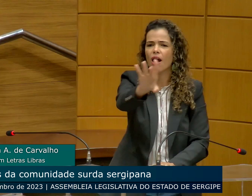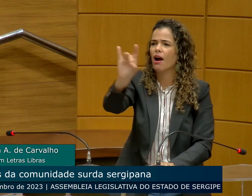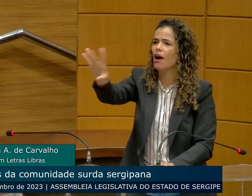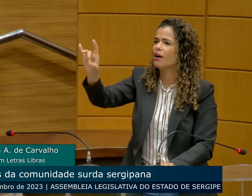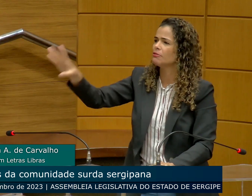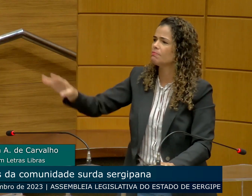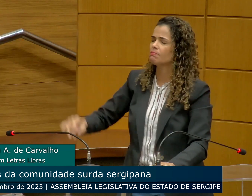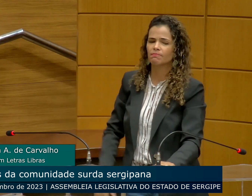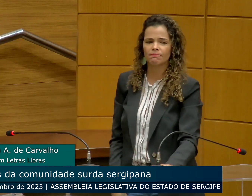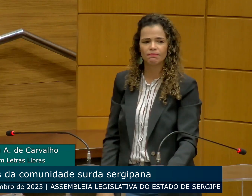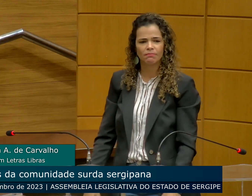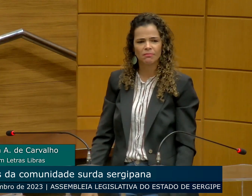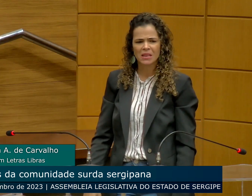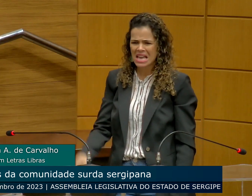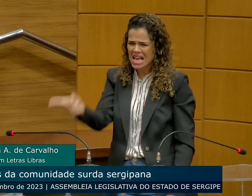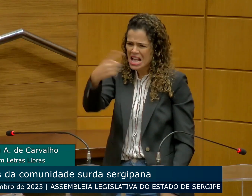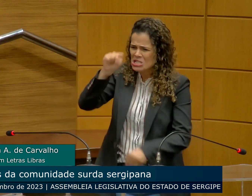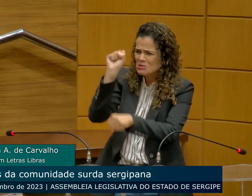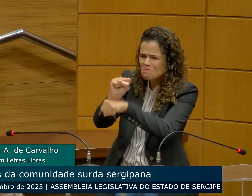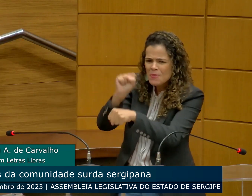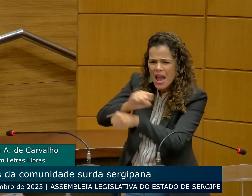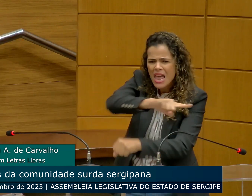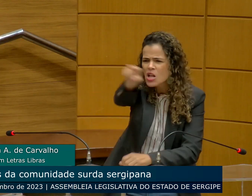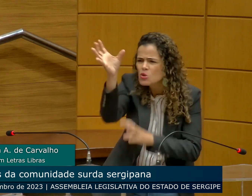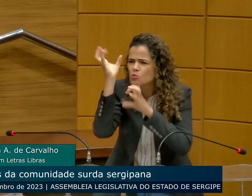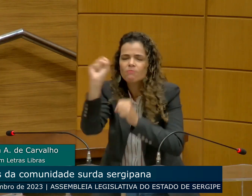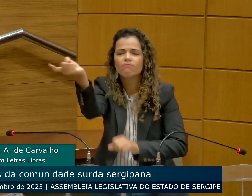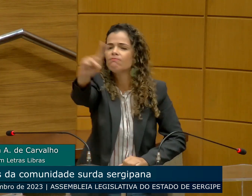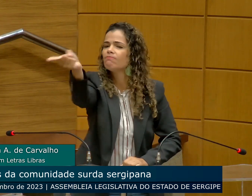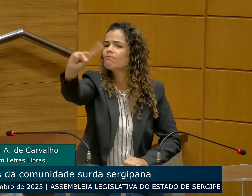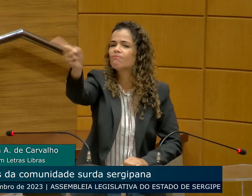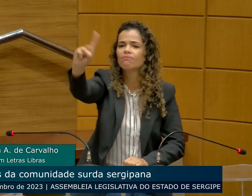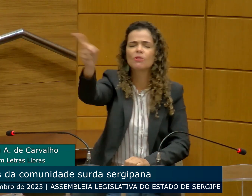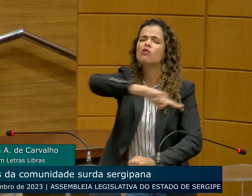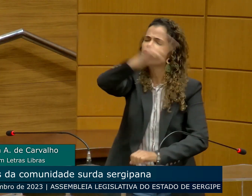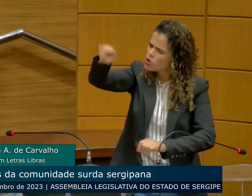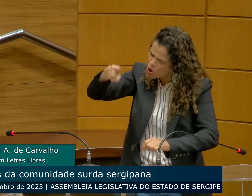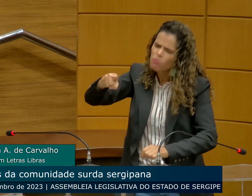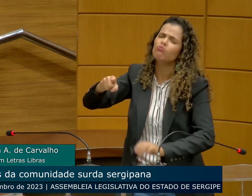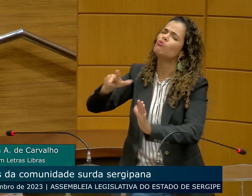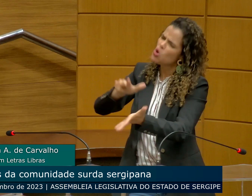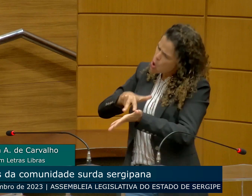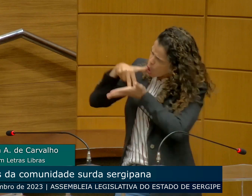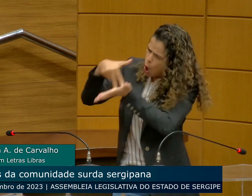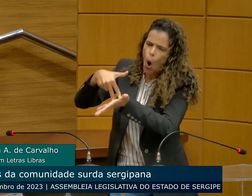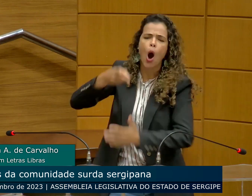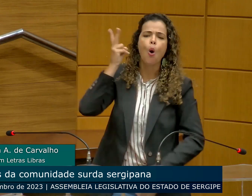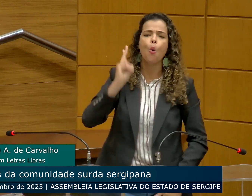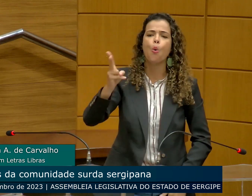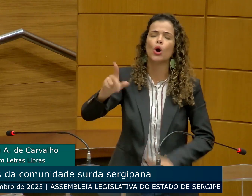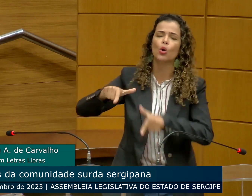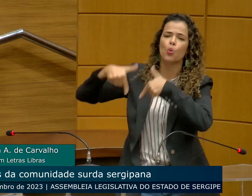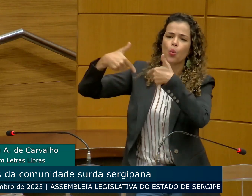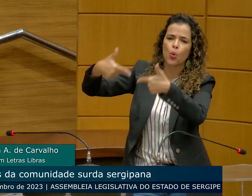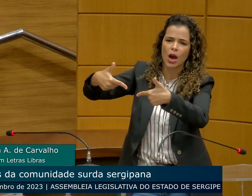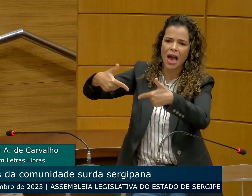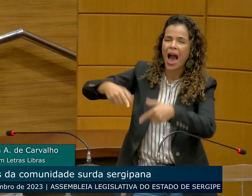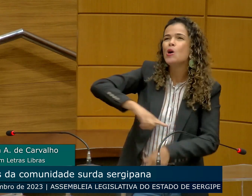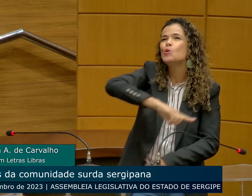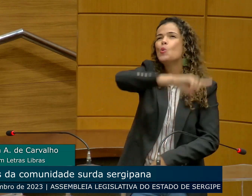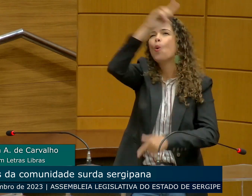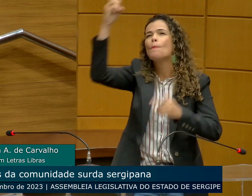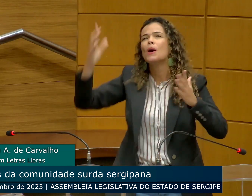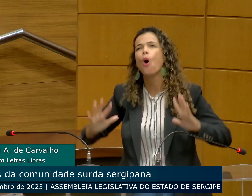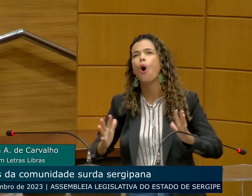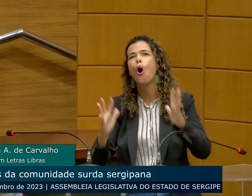concordo com a fala dela, né, em relação a isso, de que falta, né, meu diploma está lá, parece que guardado. Não, eu acho que vocês devem